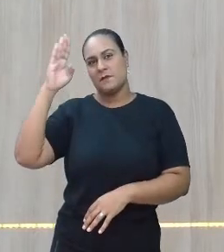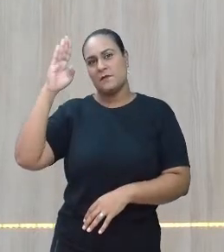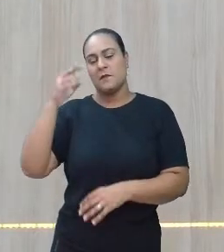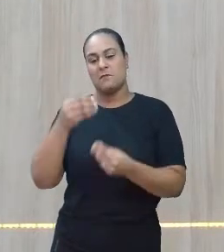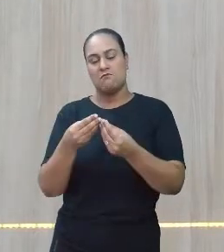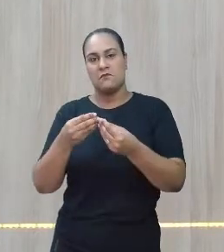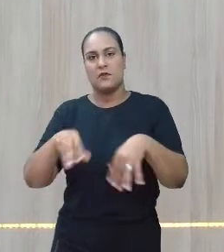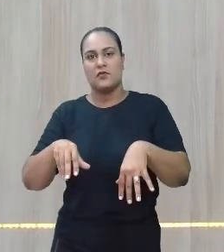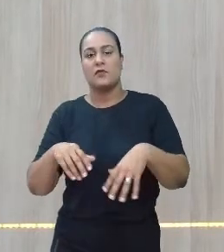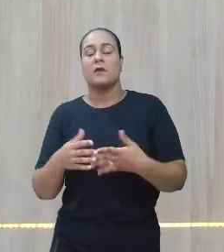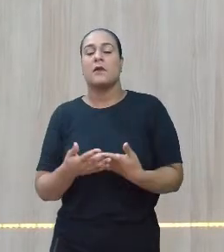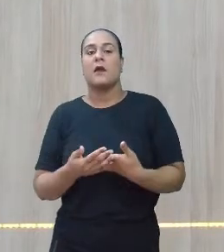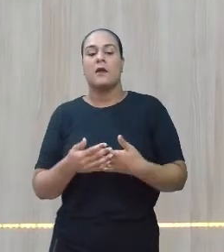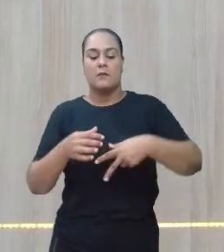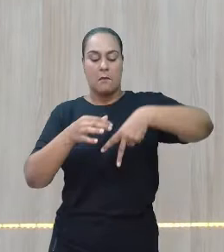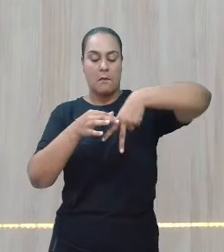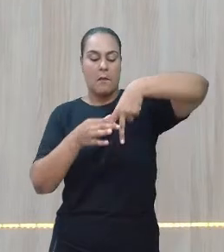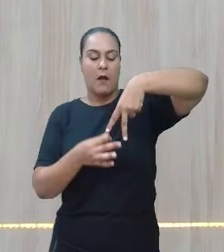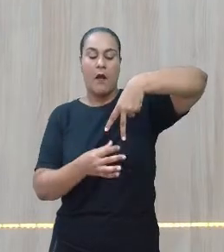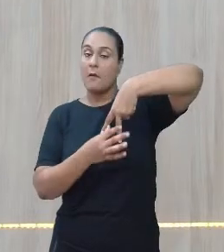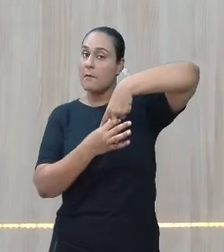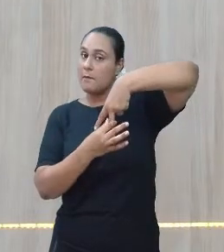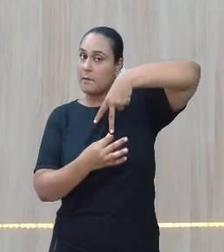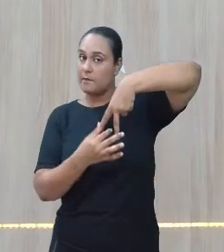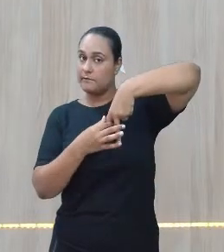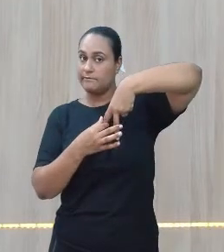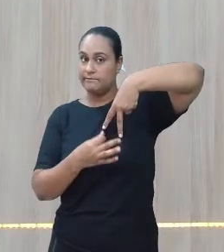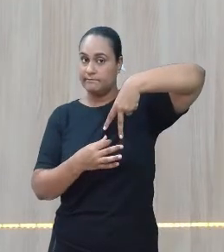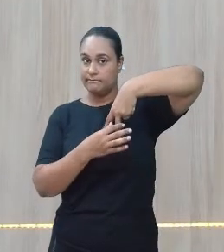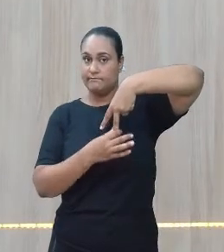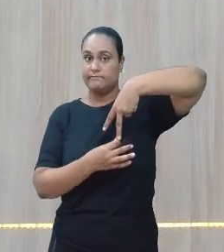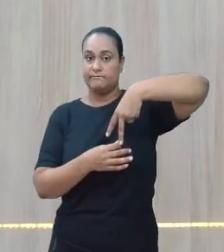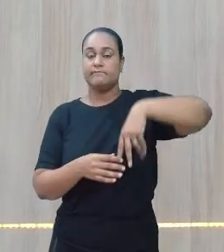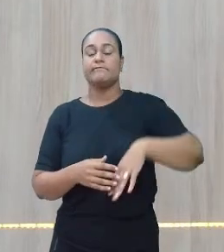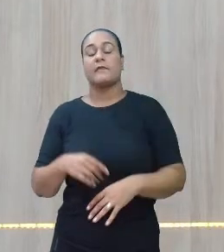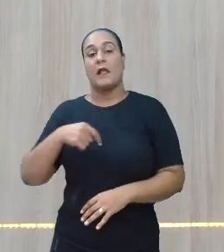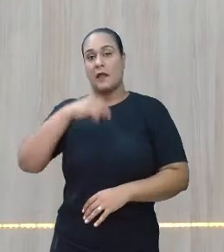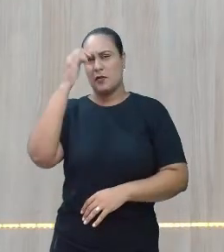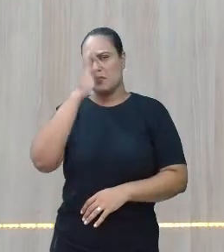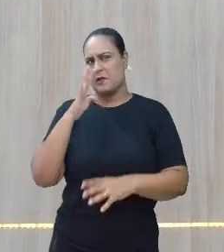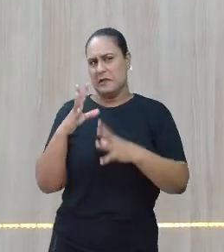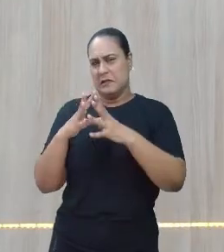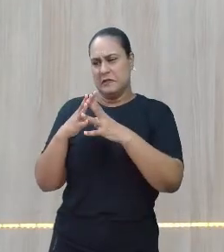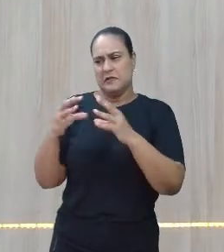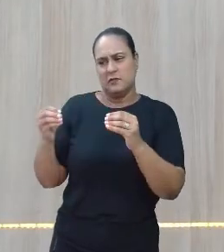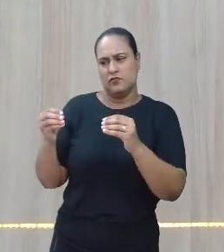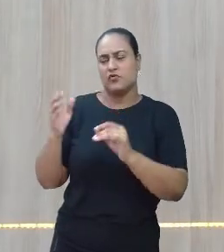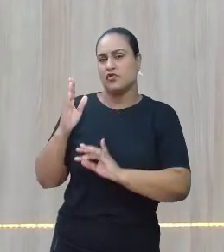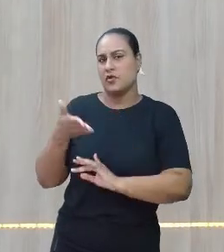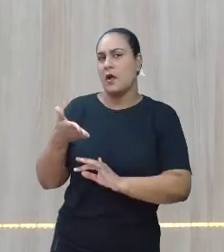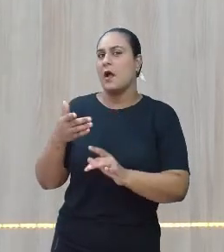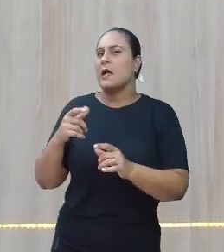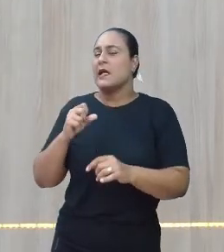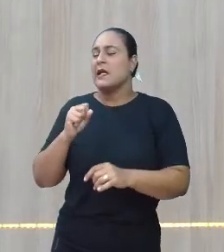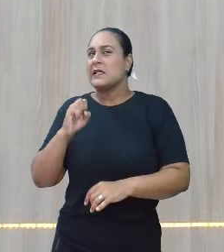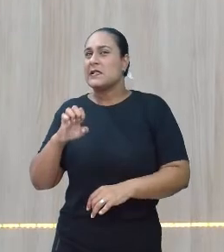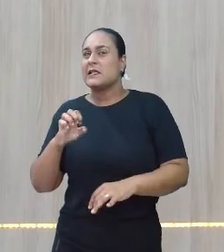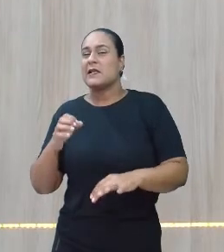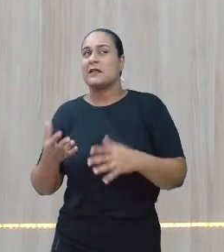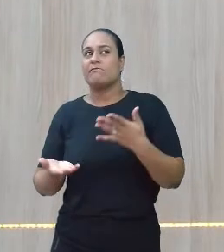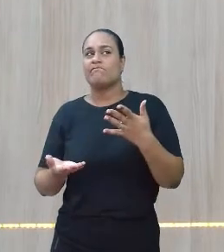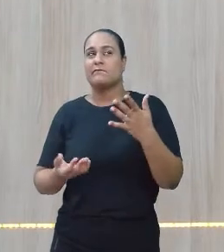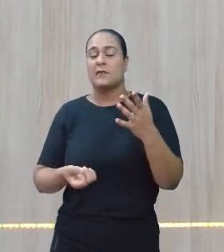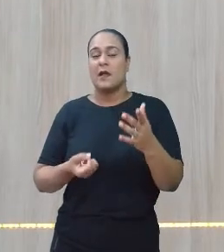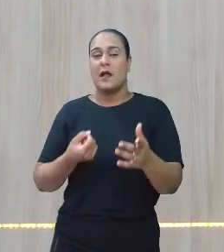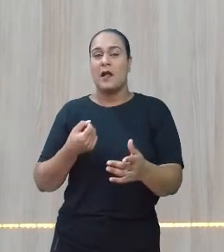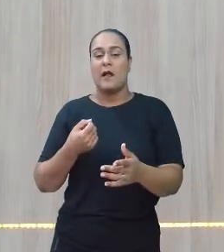no Brasil a gente já pode dizer que, né, que há bastante tempo está erradicado. Se acontecer, acontece casos muito esporádicos,